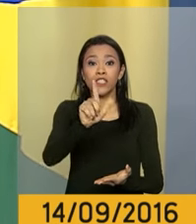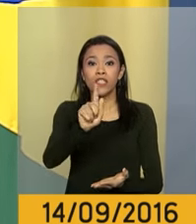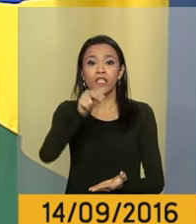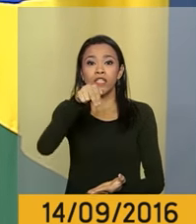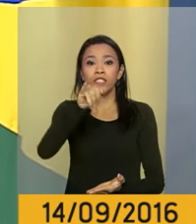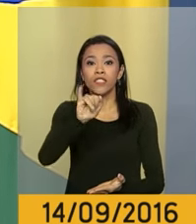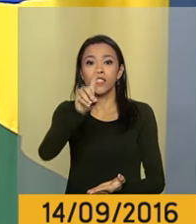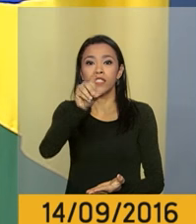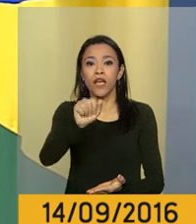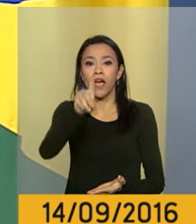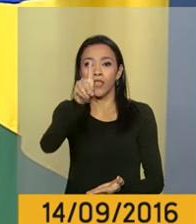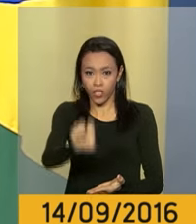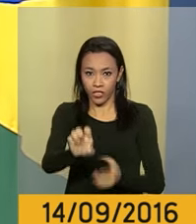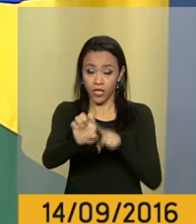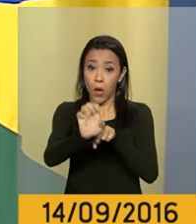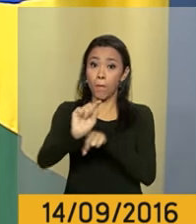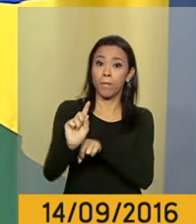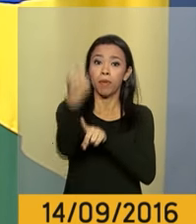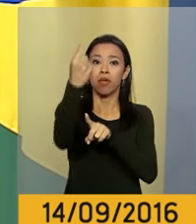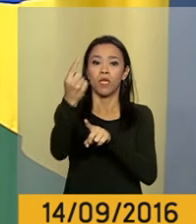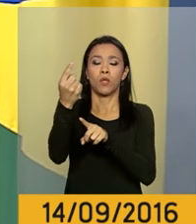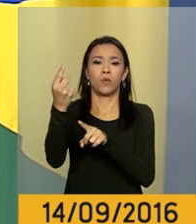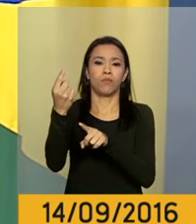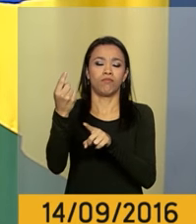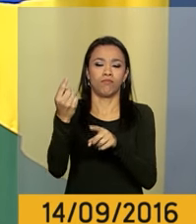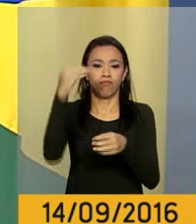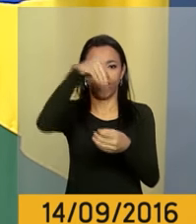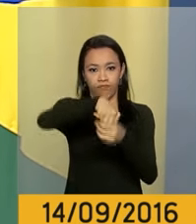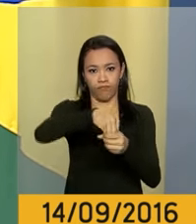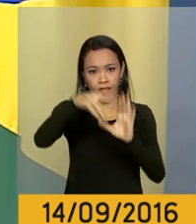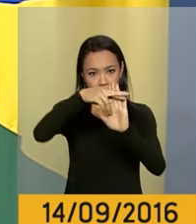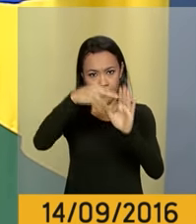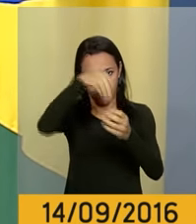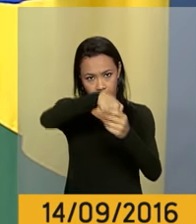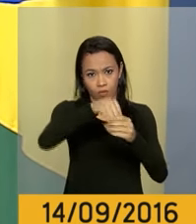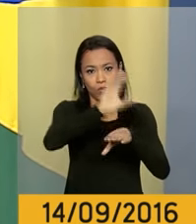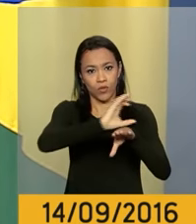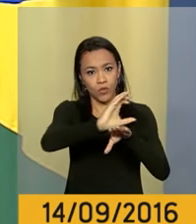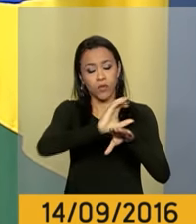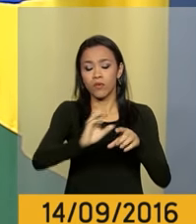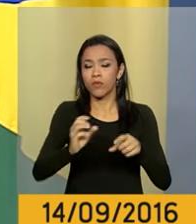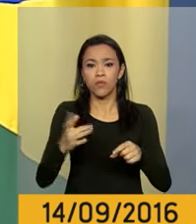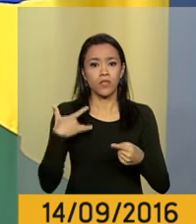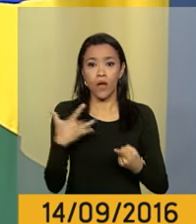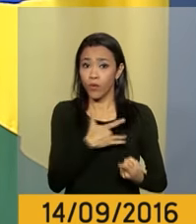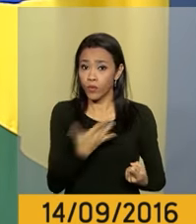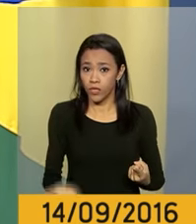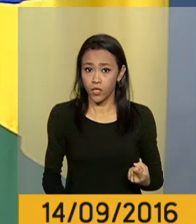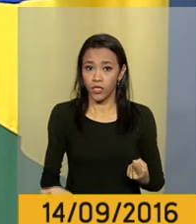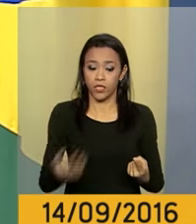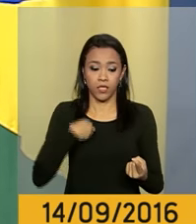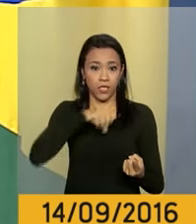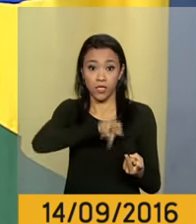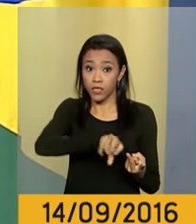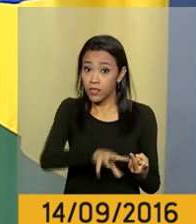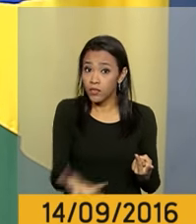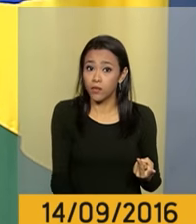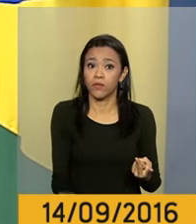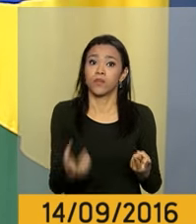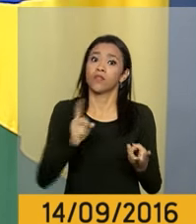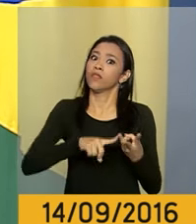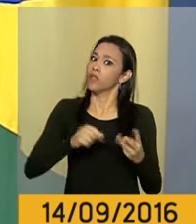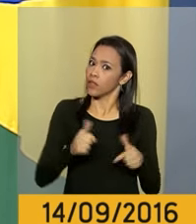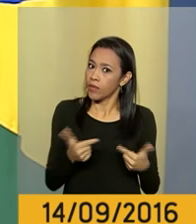primeiros princípios estabelecidos na Constituição Federal, você precisa de que ele tenha saúde, educação e,